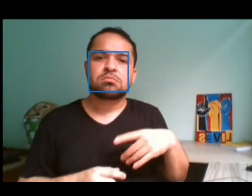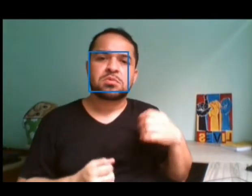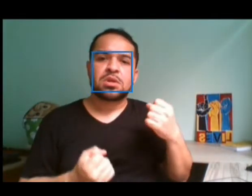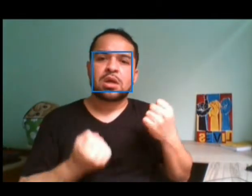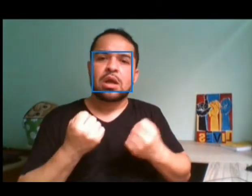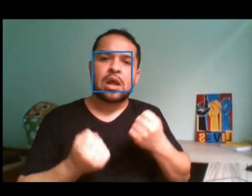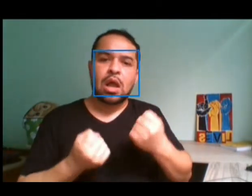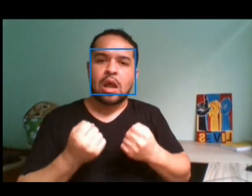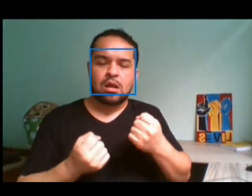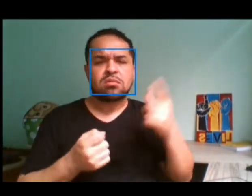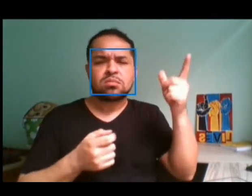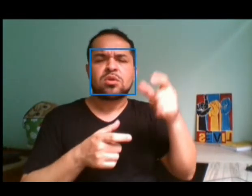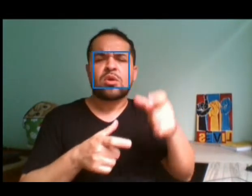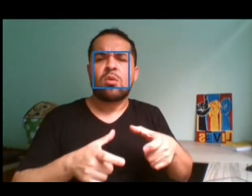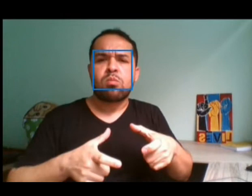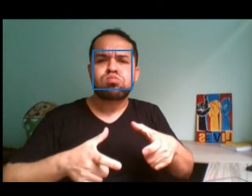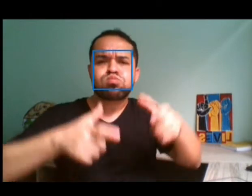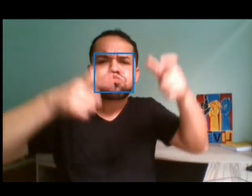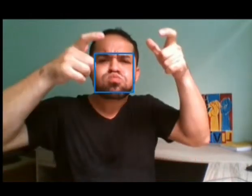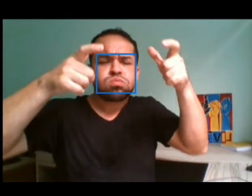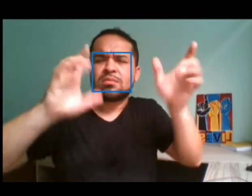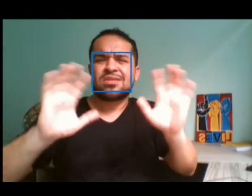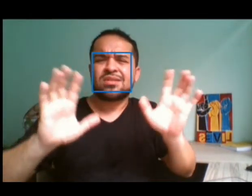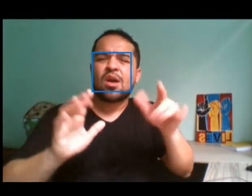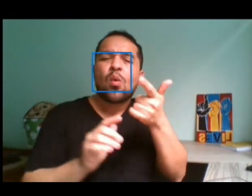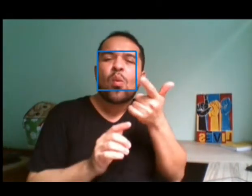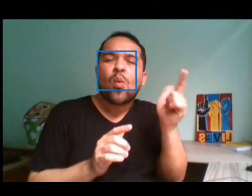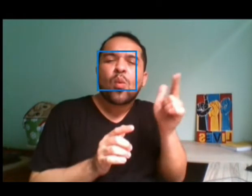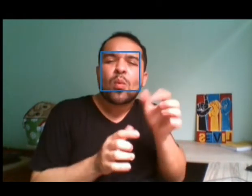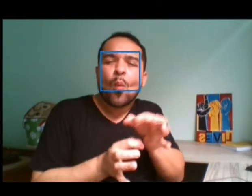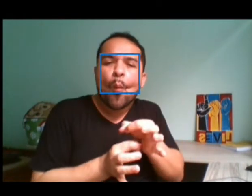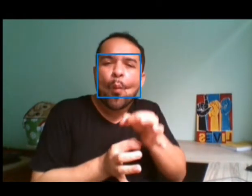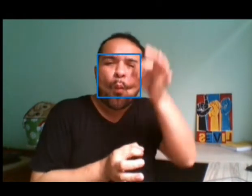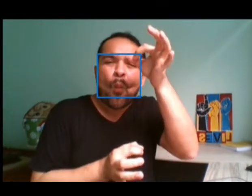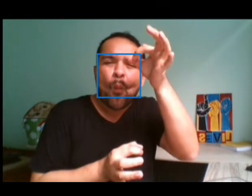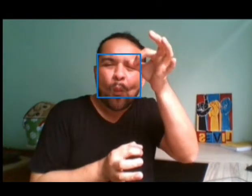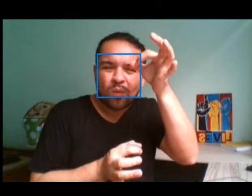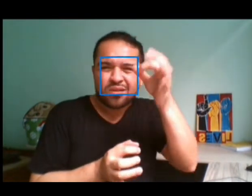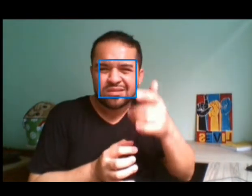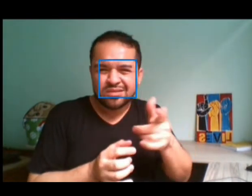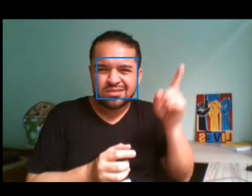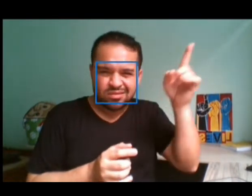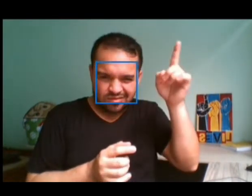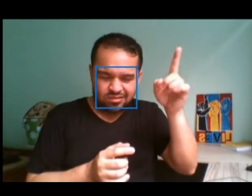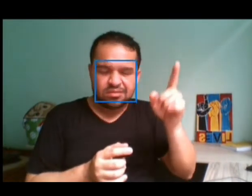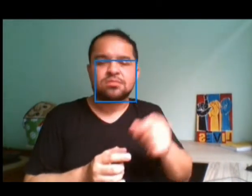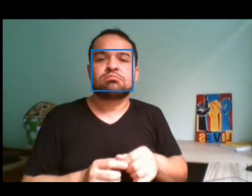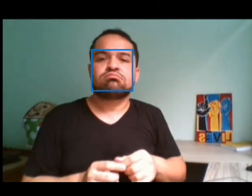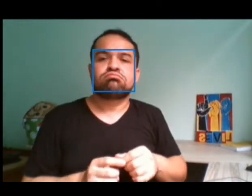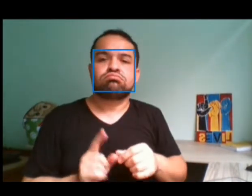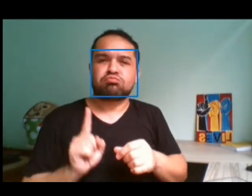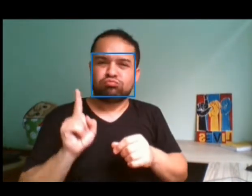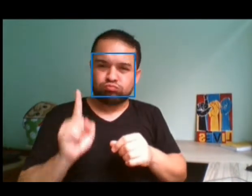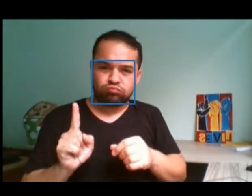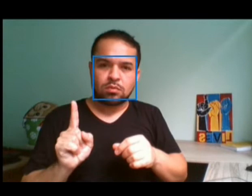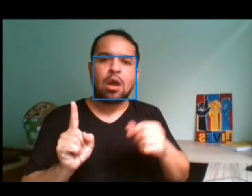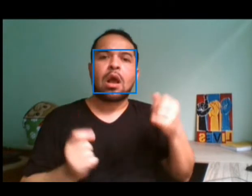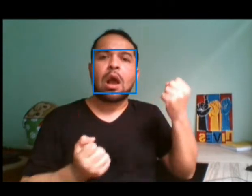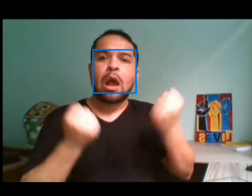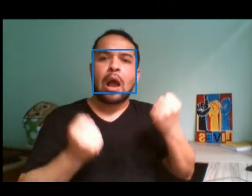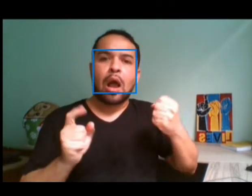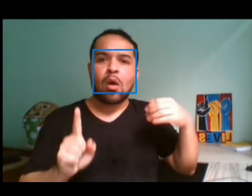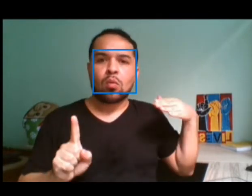contra um poste, mas não era aqueles postes de rua, era um poste menorzinho, né? Ele bateu contra esse poste aqui.